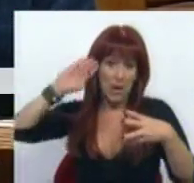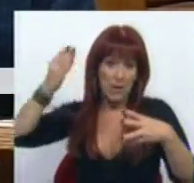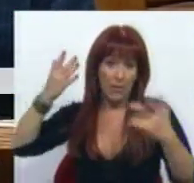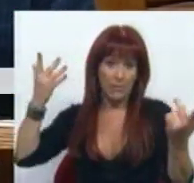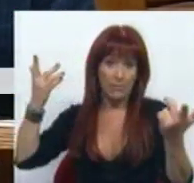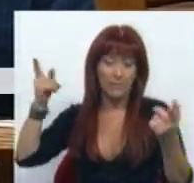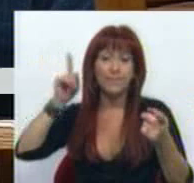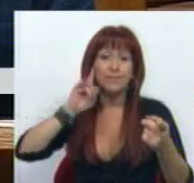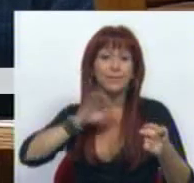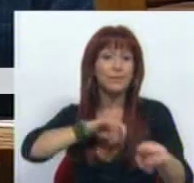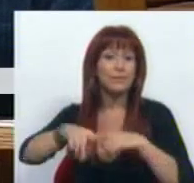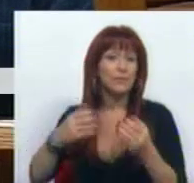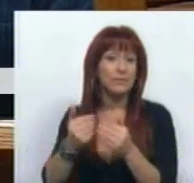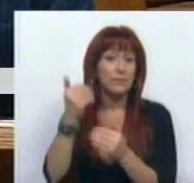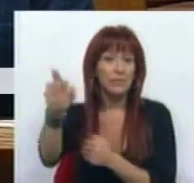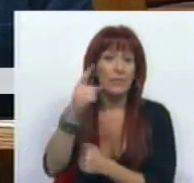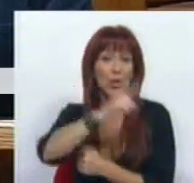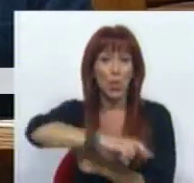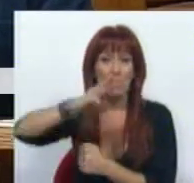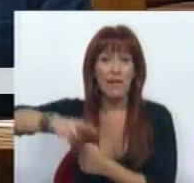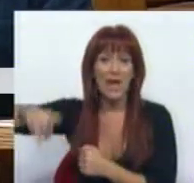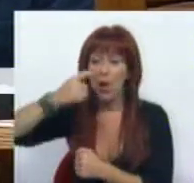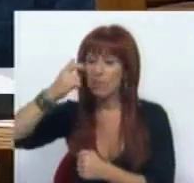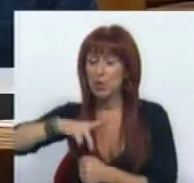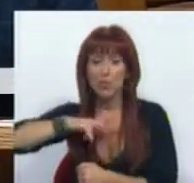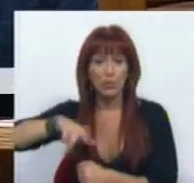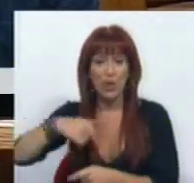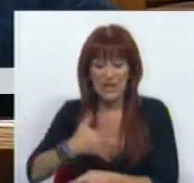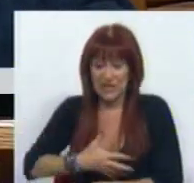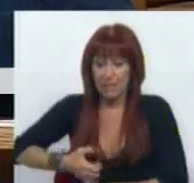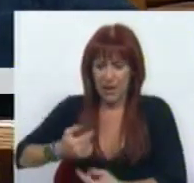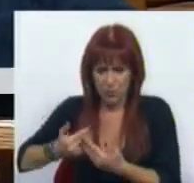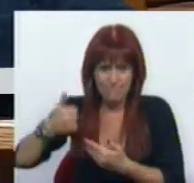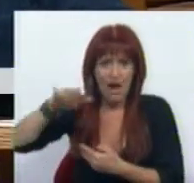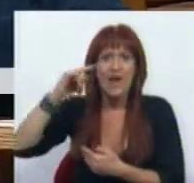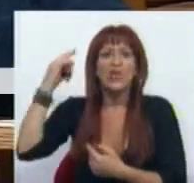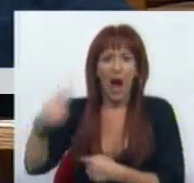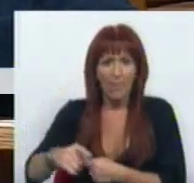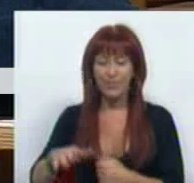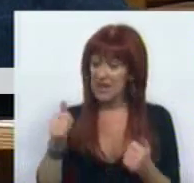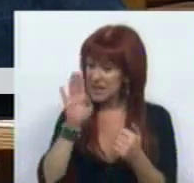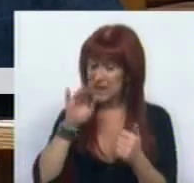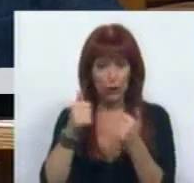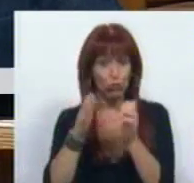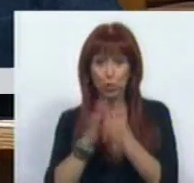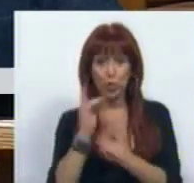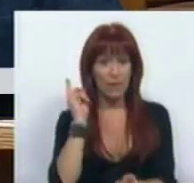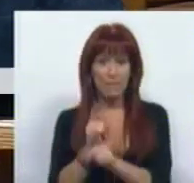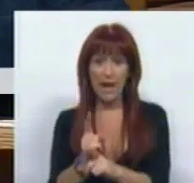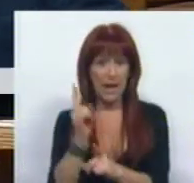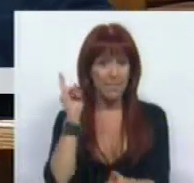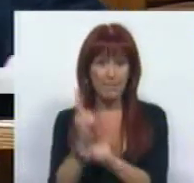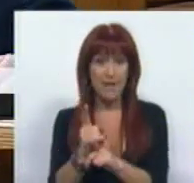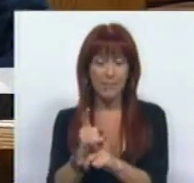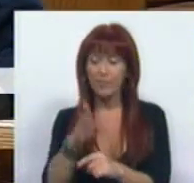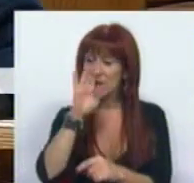senhores deputados, temos mais de 1 milhão de cidadãos no desemprego. Se tudo o mais ficasse constante